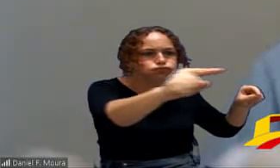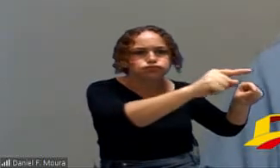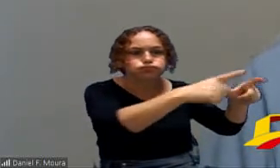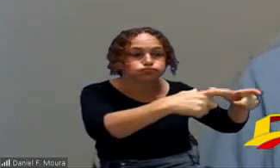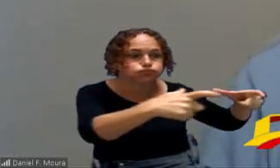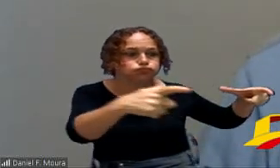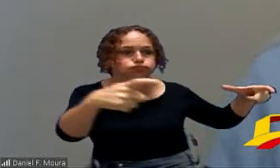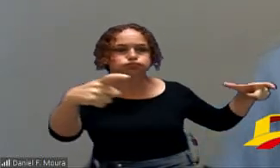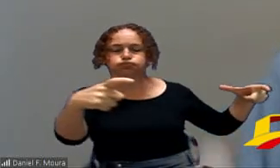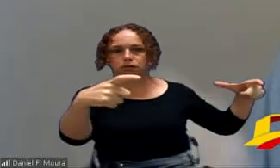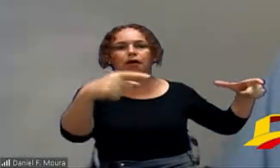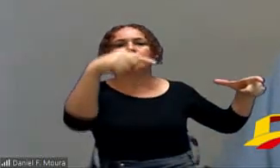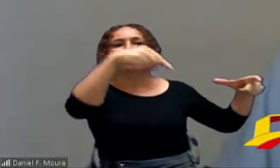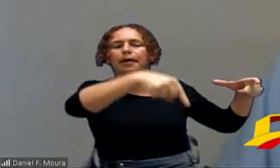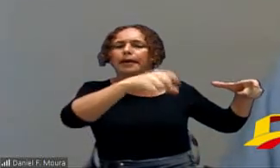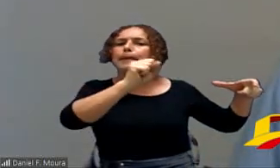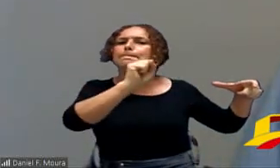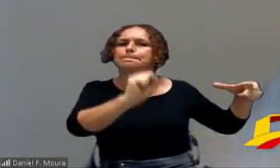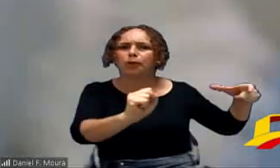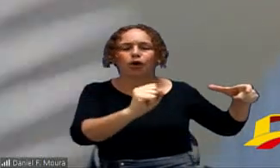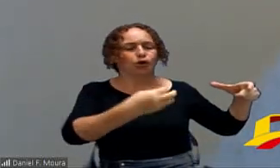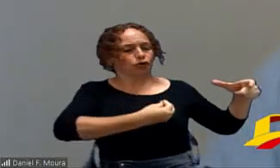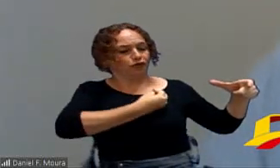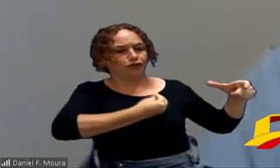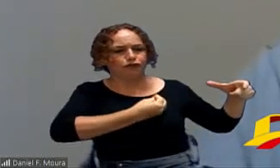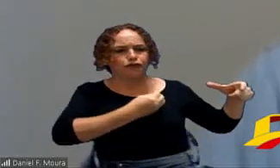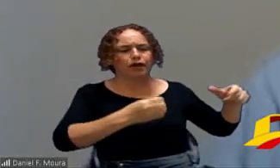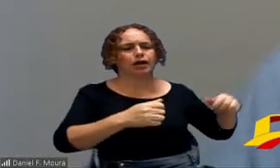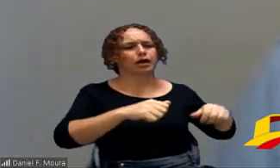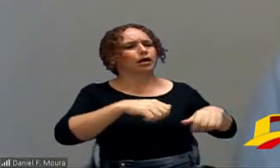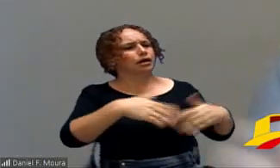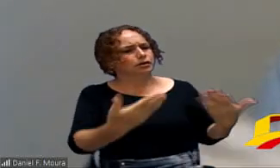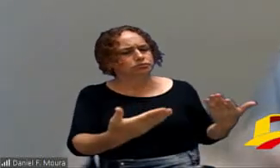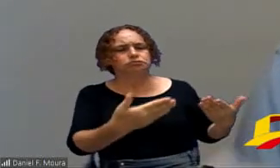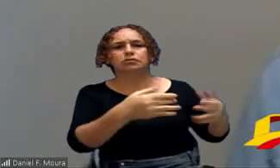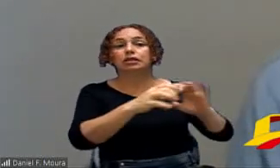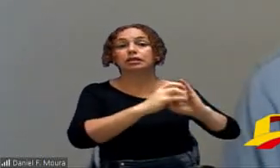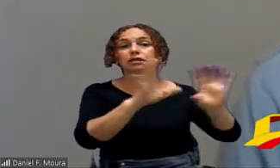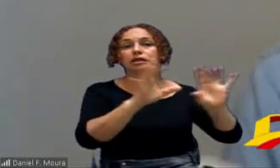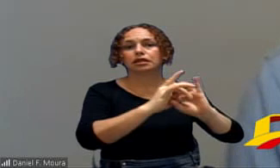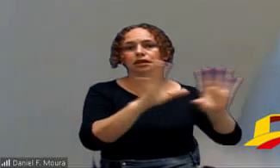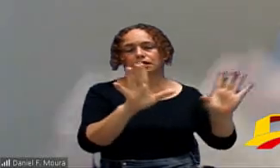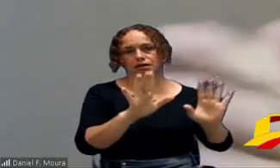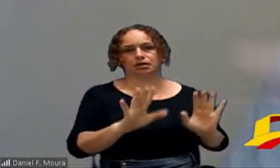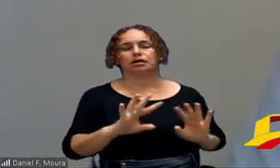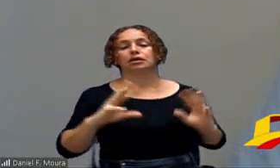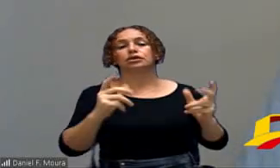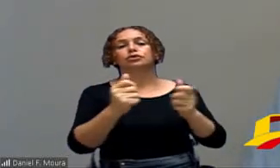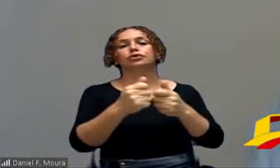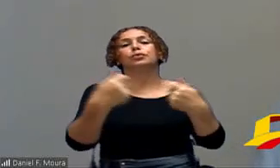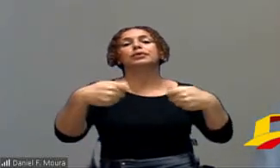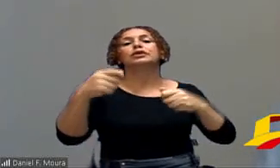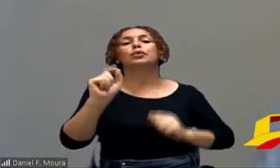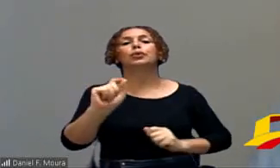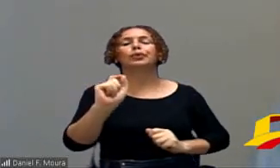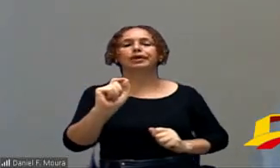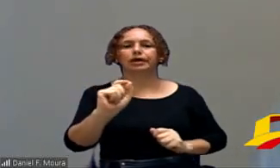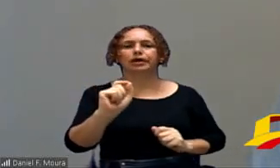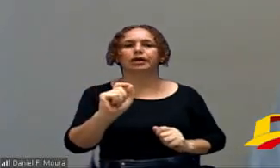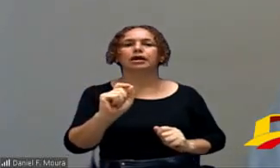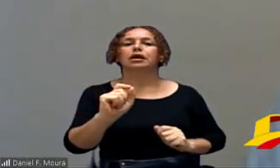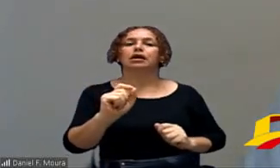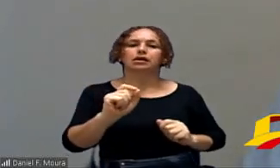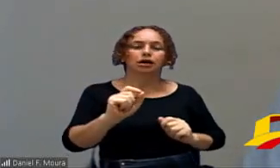cognitiva para esses animais, que eles possam escolher o que eles vão fazer e a hora que eles vão fazer. E para tudo isso, a gente precisa fazer o quê? Um treinamento de reforço positivo,